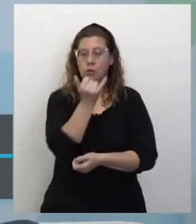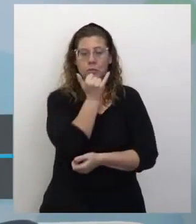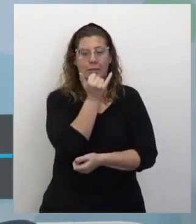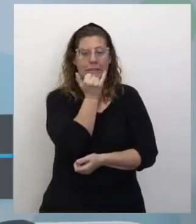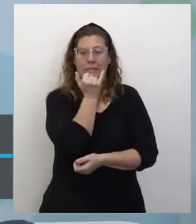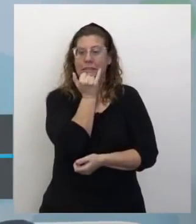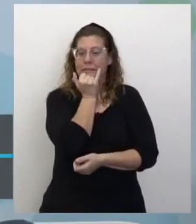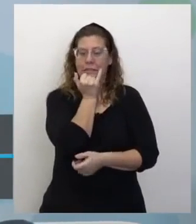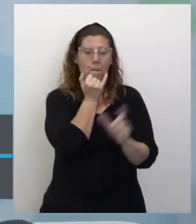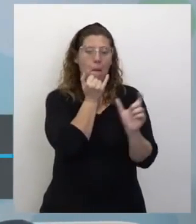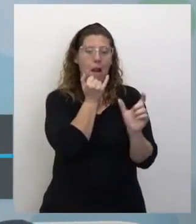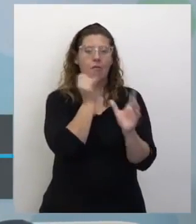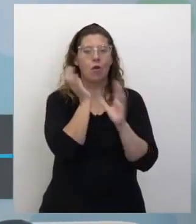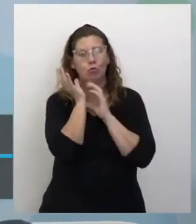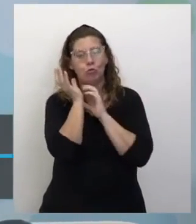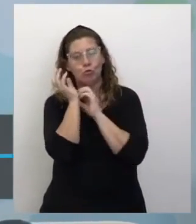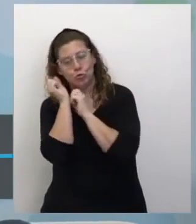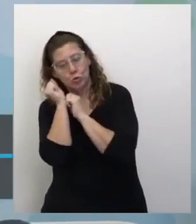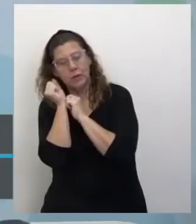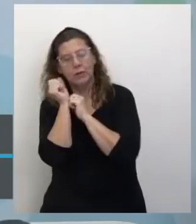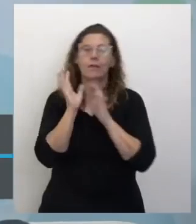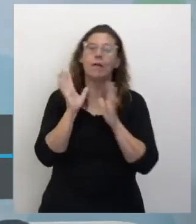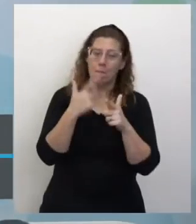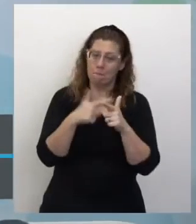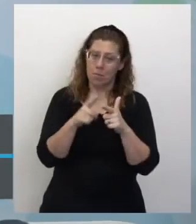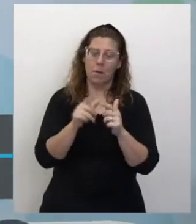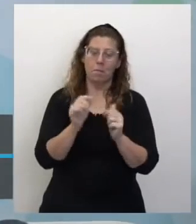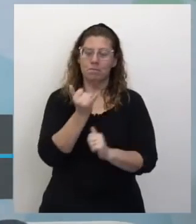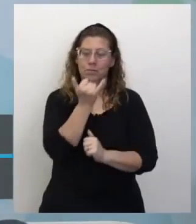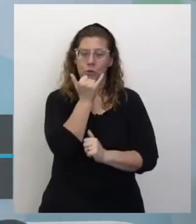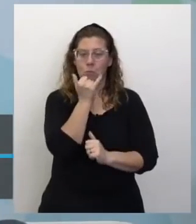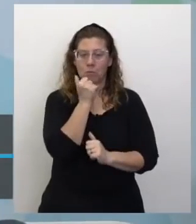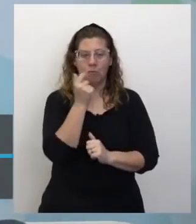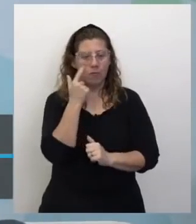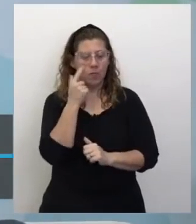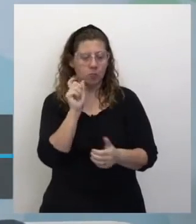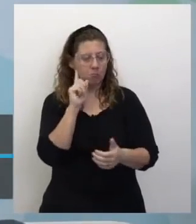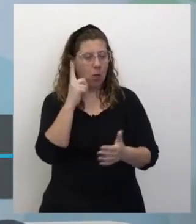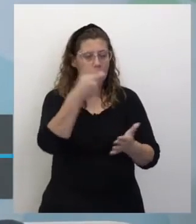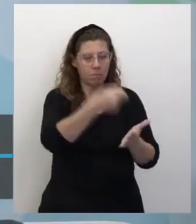palavra dormindo, vocês não estão, é que realmente está com um probleminha, vamos ver se a gente consegue resolver até o